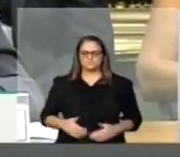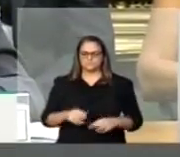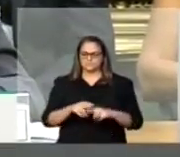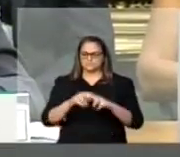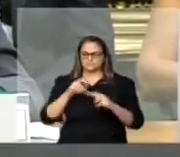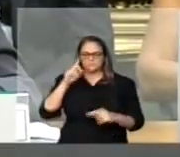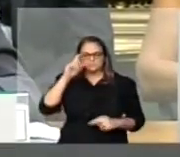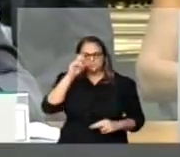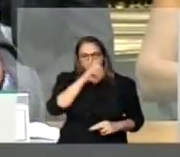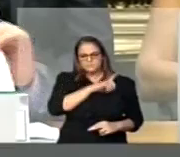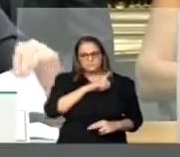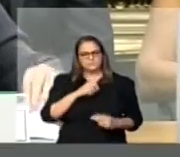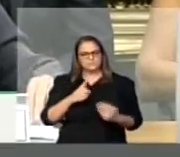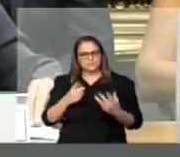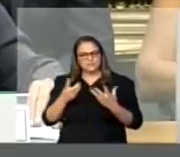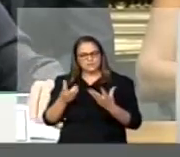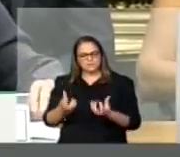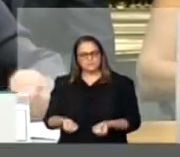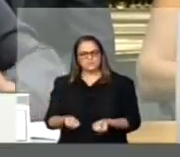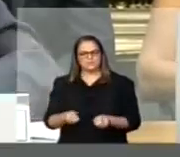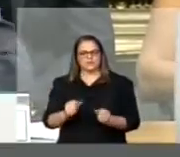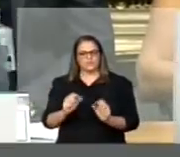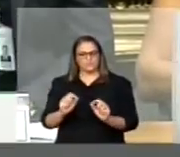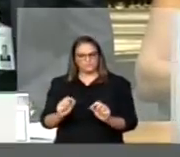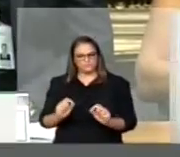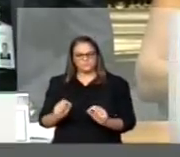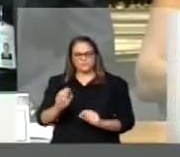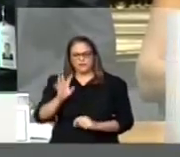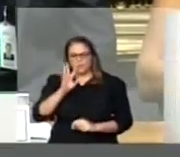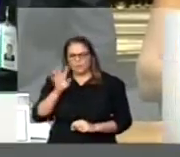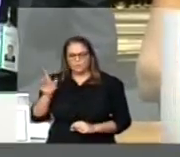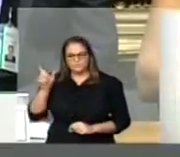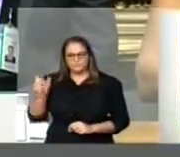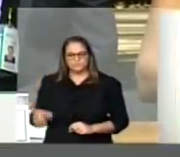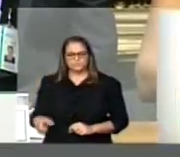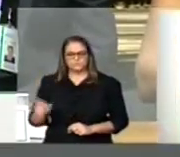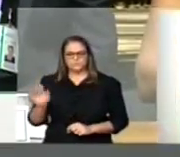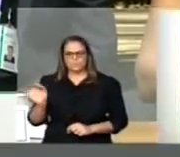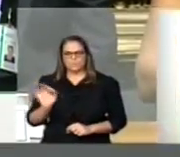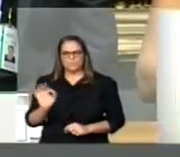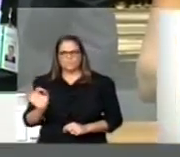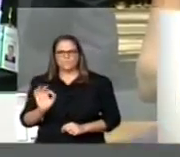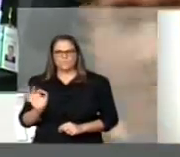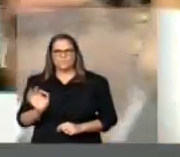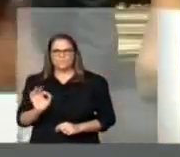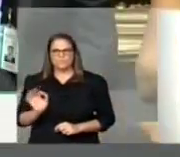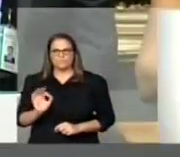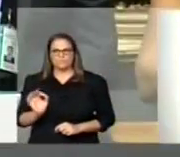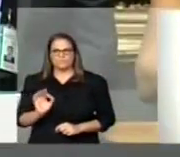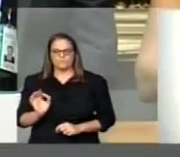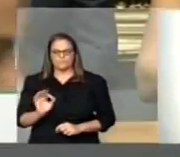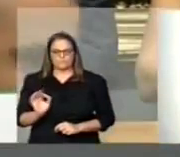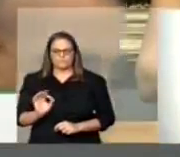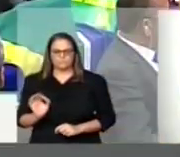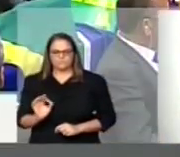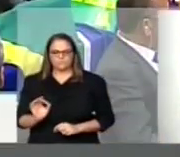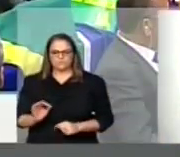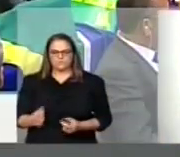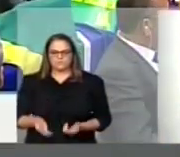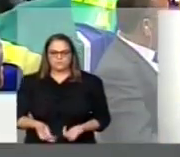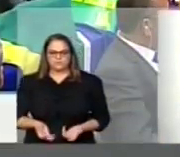aceitar a argumentação de que a denunciada não tenha participado ou não tenha